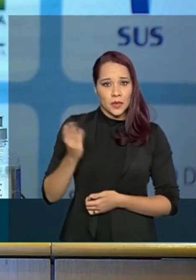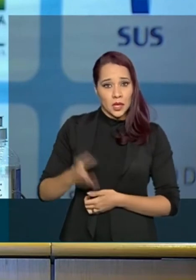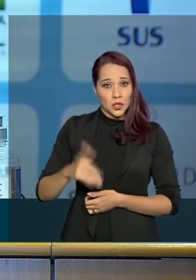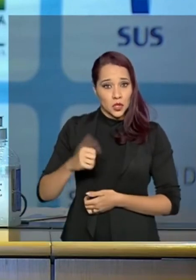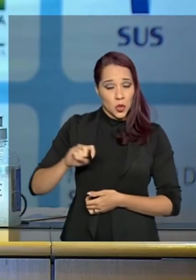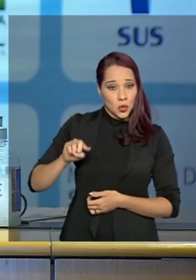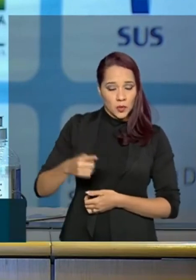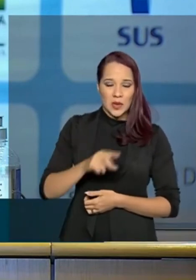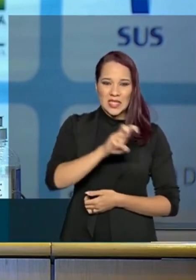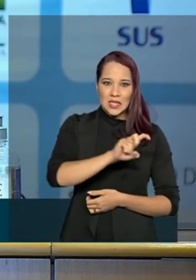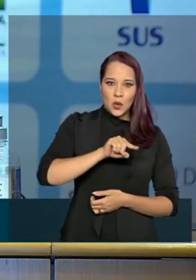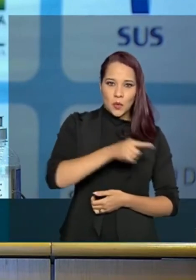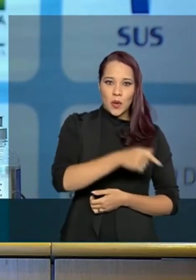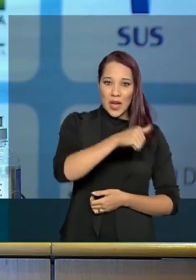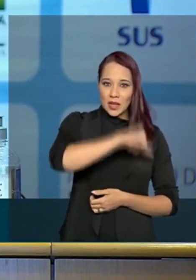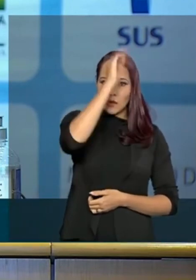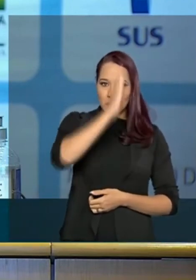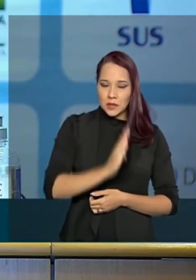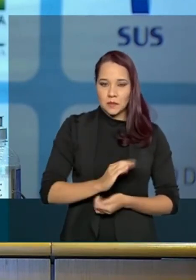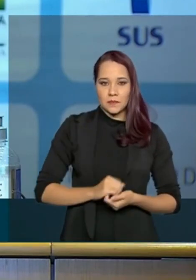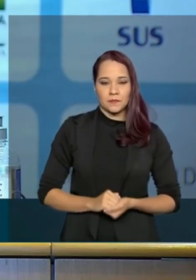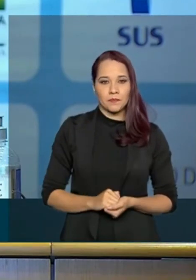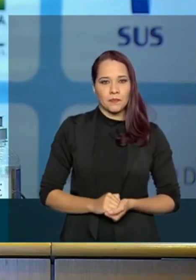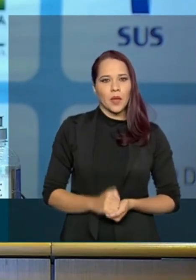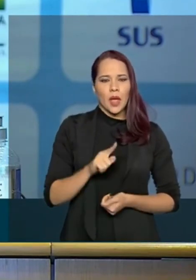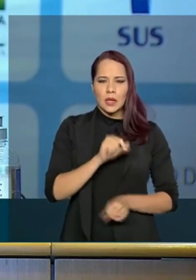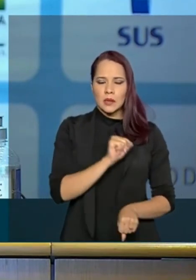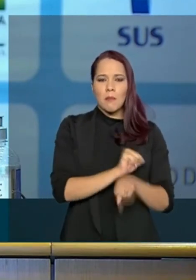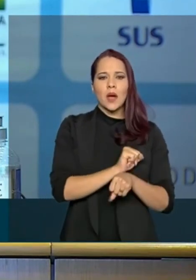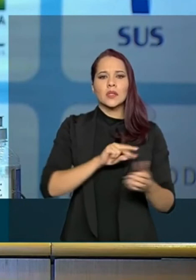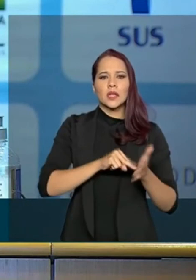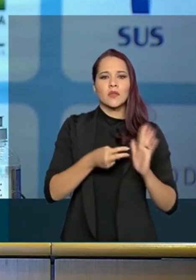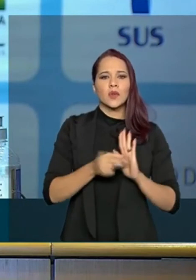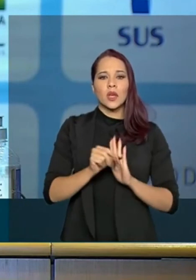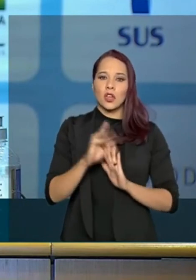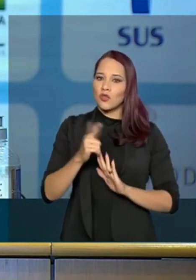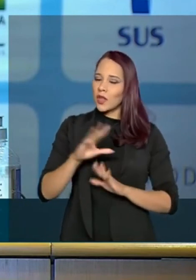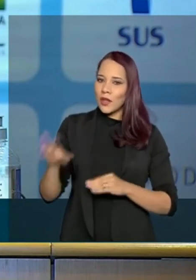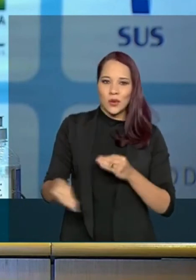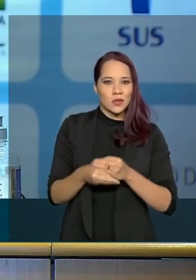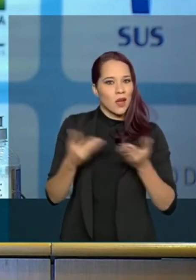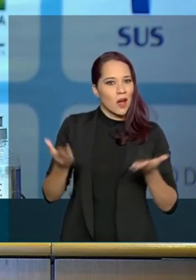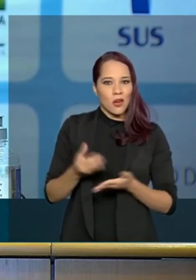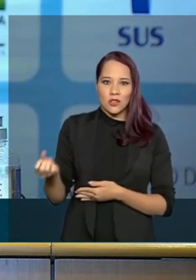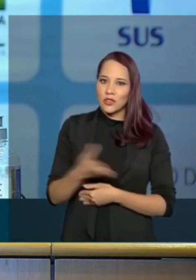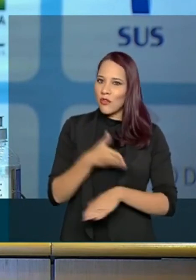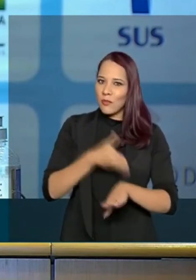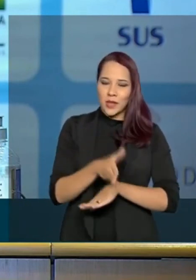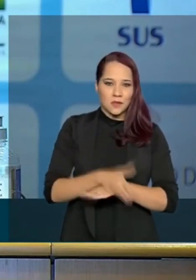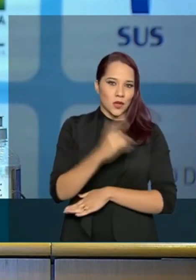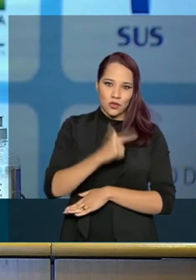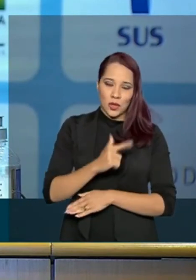18 mil, 5 mil no Brasil. Essa pausa significa que não haverá inclusão neste momento de novos